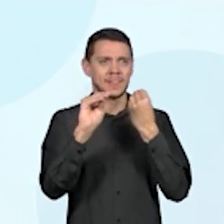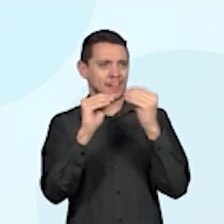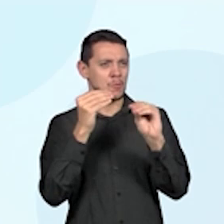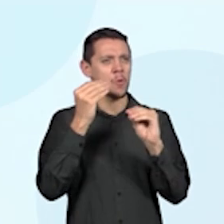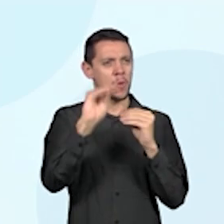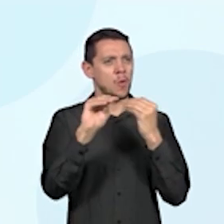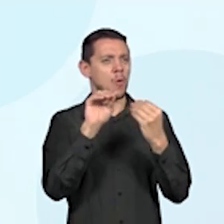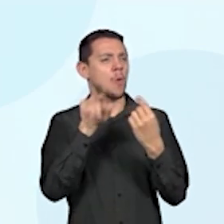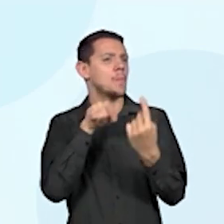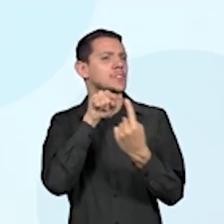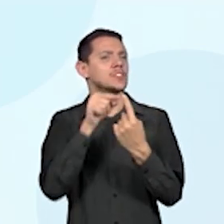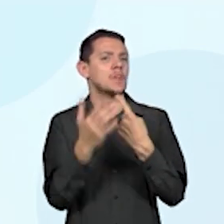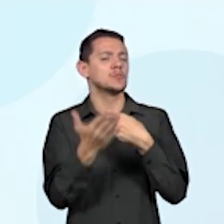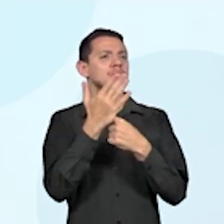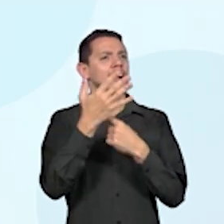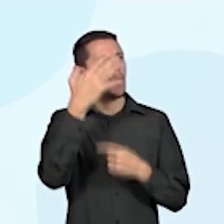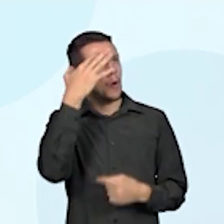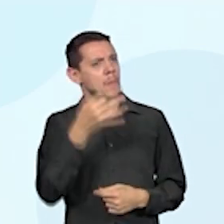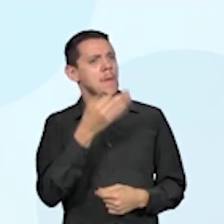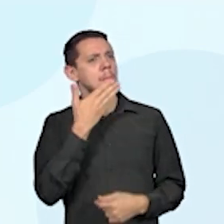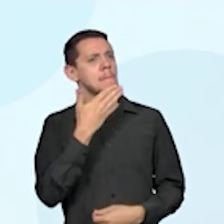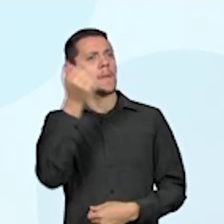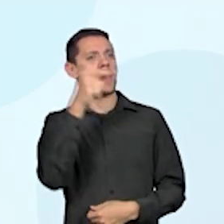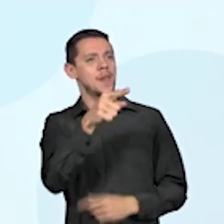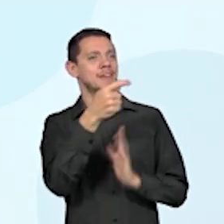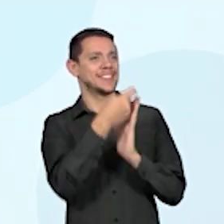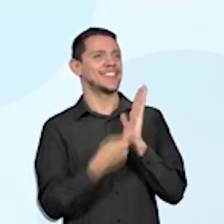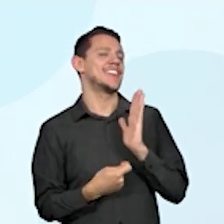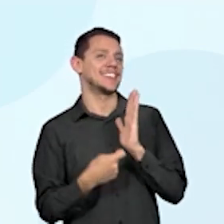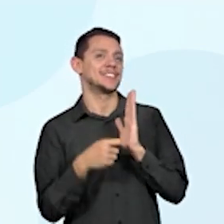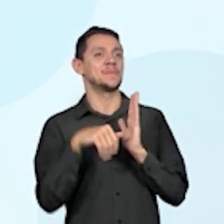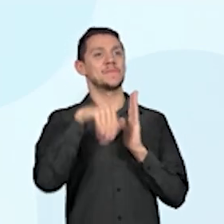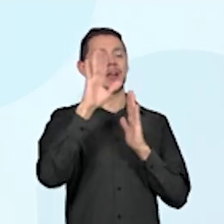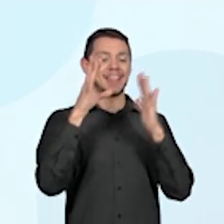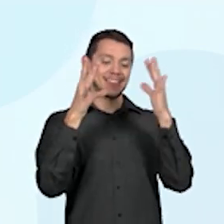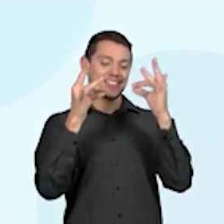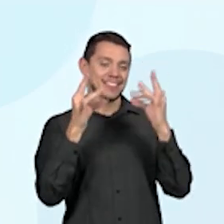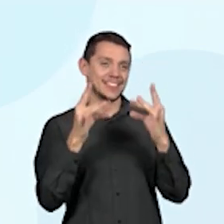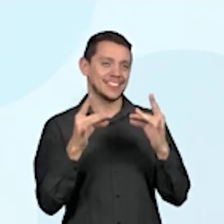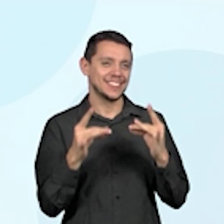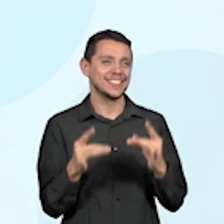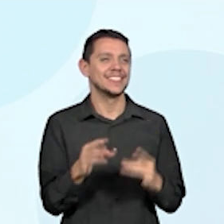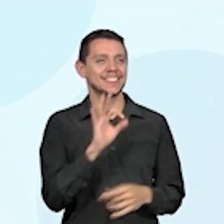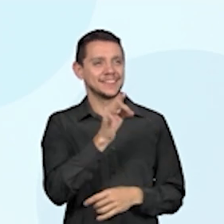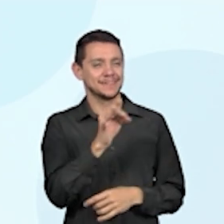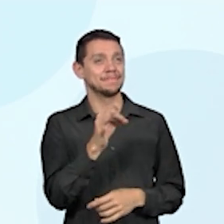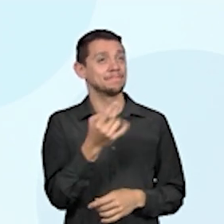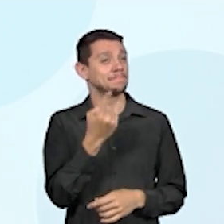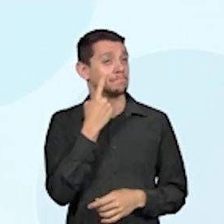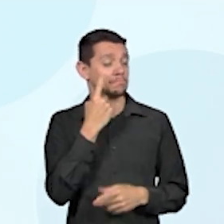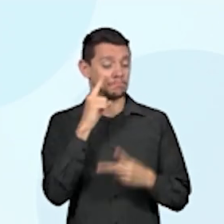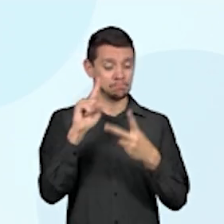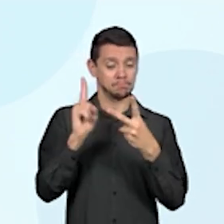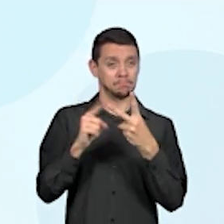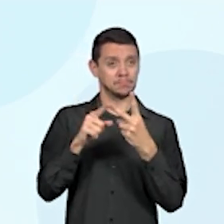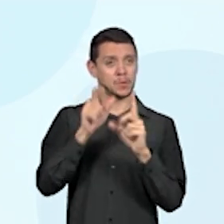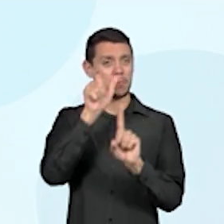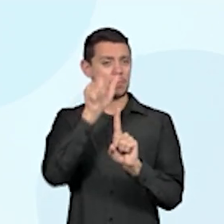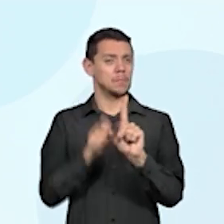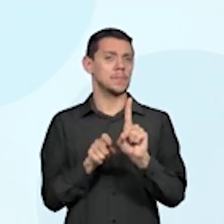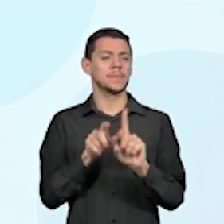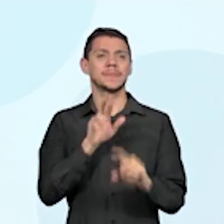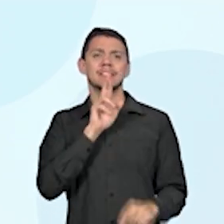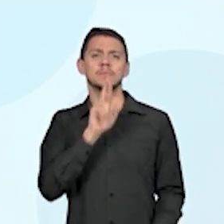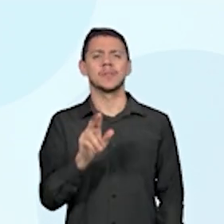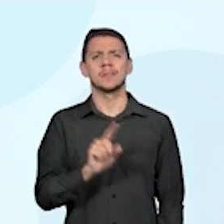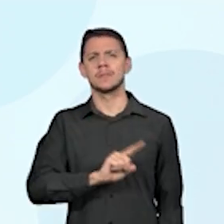compreensão desse texto, tornando mais rico de elementos. Olha o segundo personagem, que respondeu não. Como